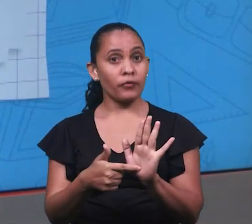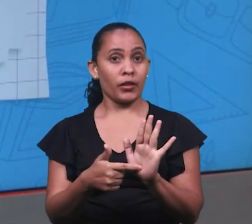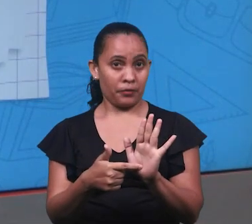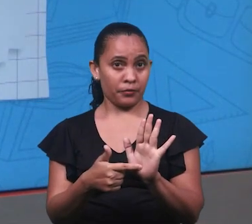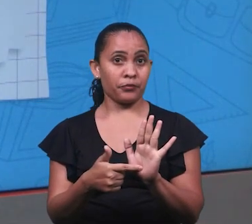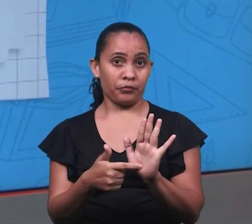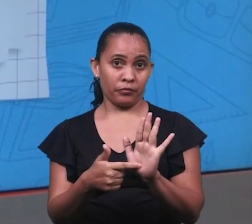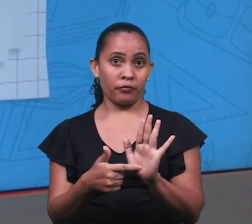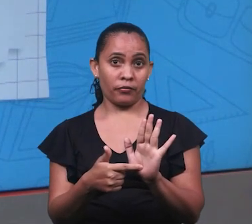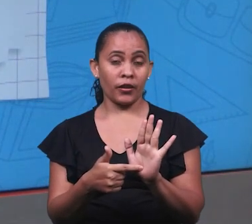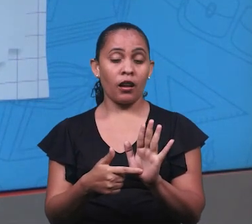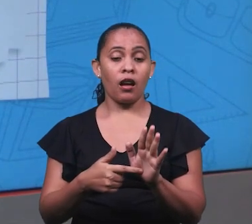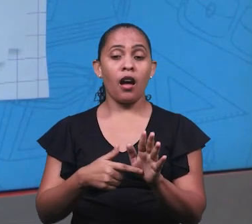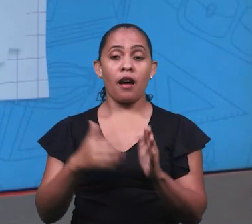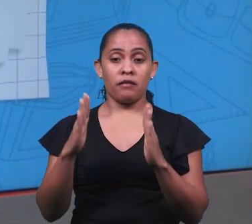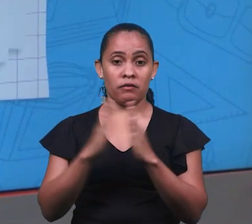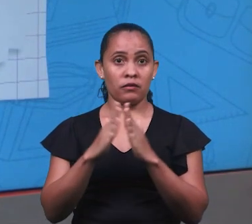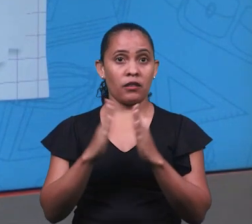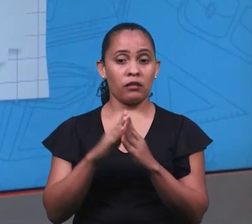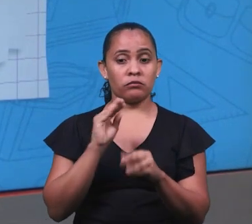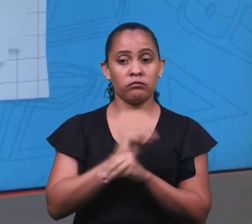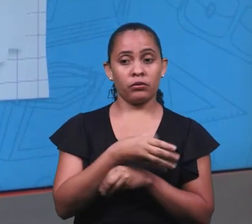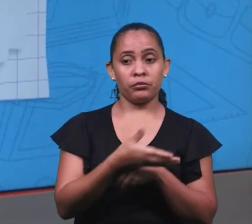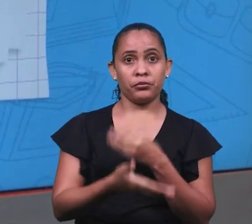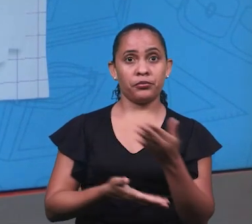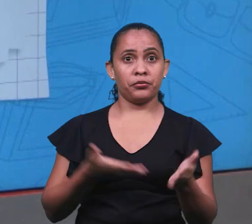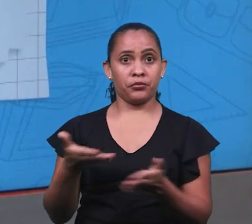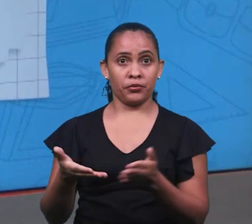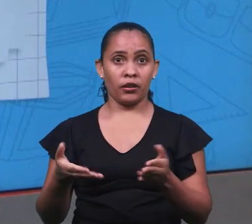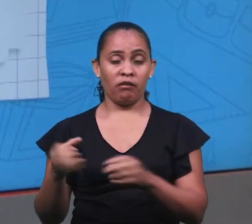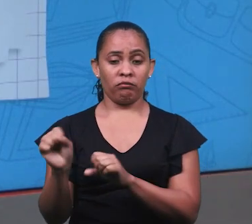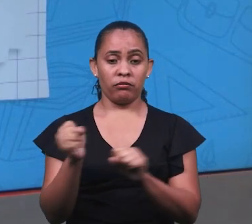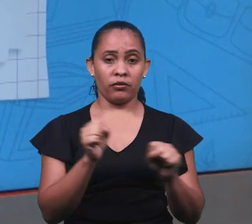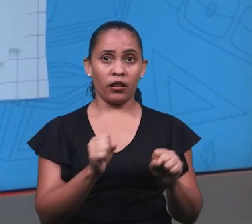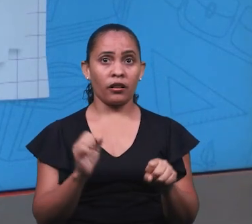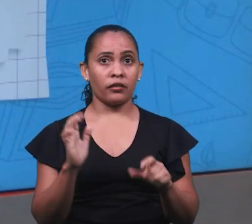encarregada dos afazeres domésticos e dos cuidados familiares.